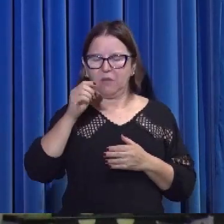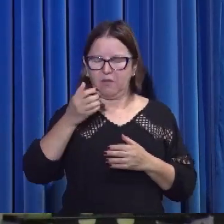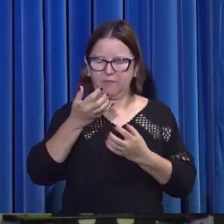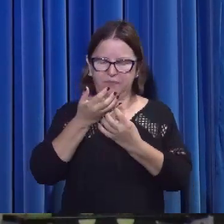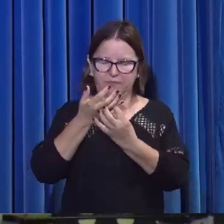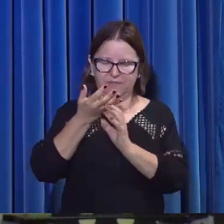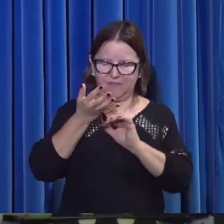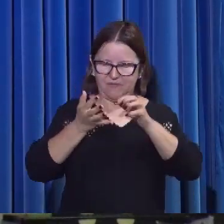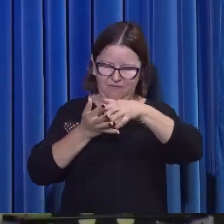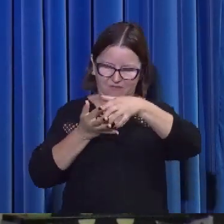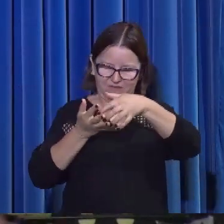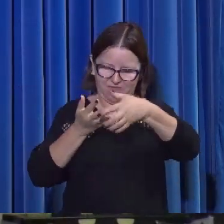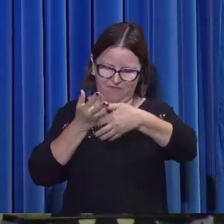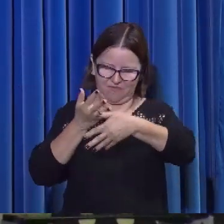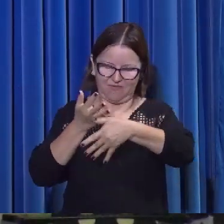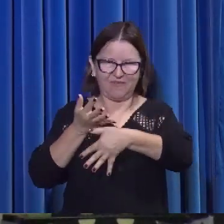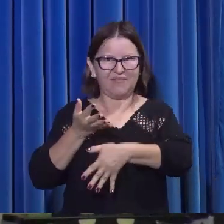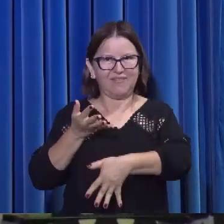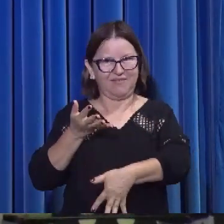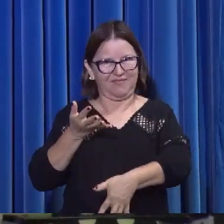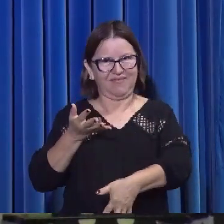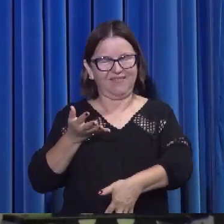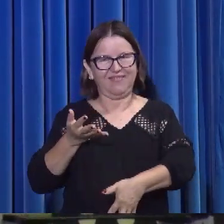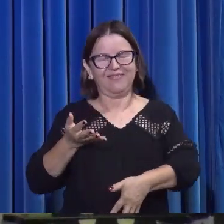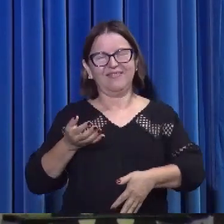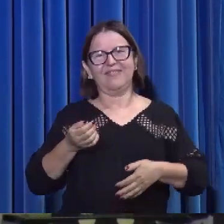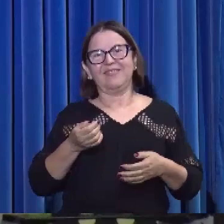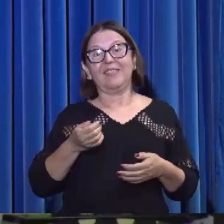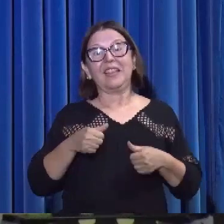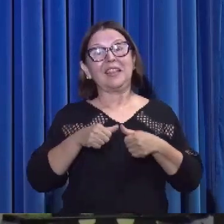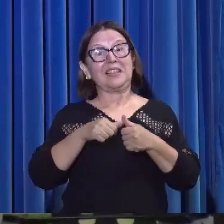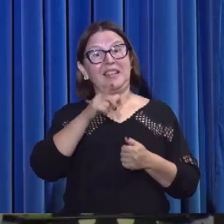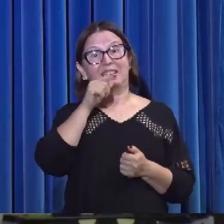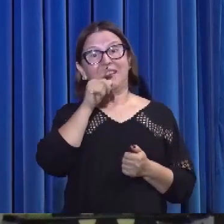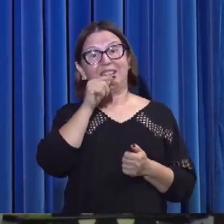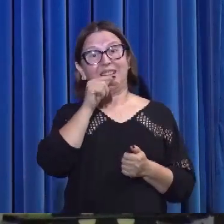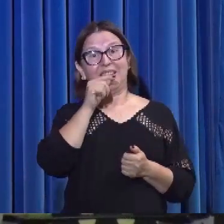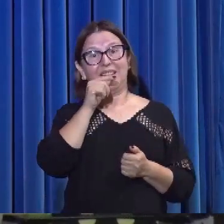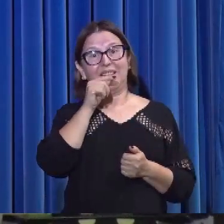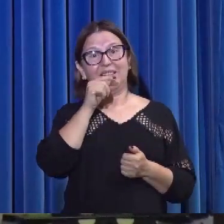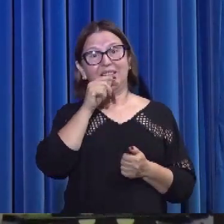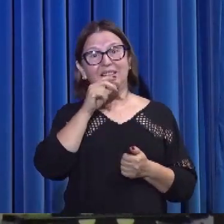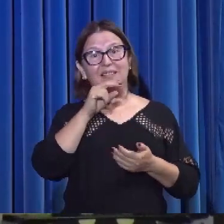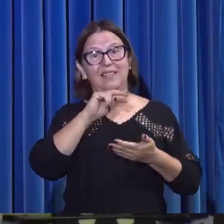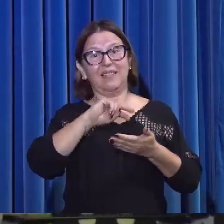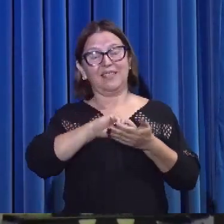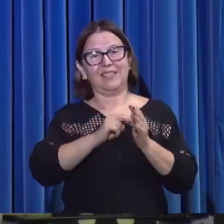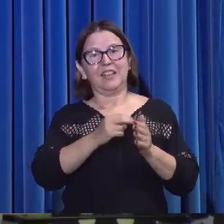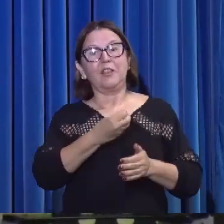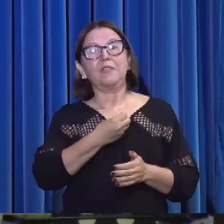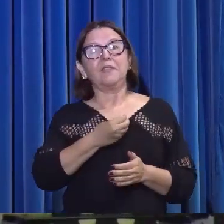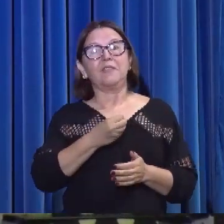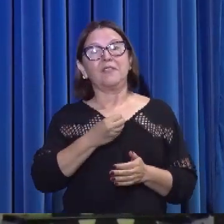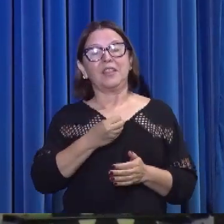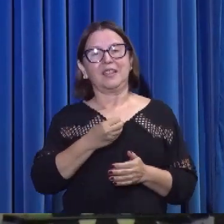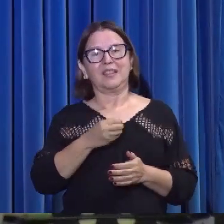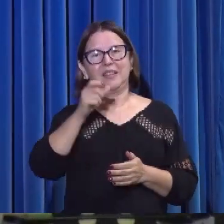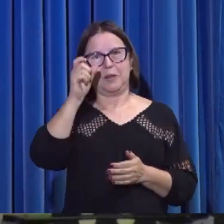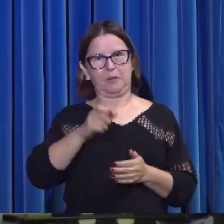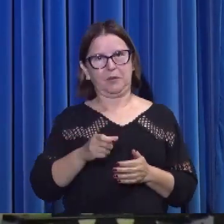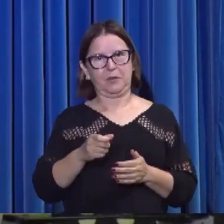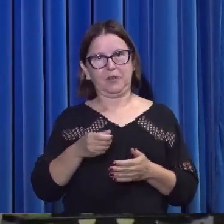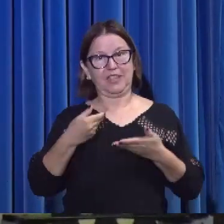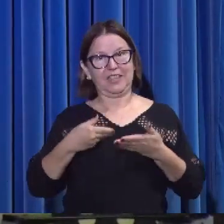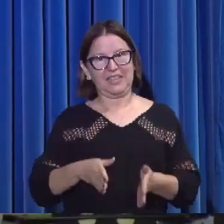dedos até a mão estar vazia. Essa água é a vida do homem, do nascimento à sua